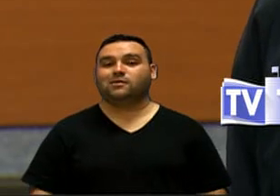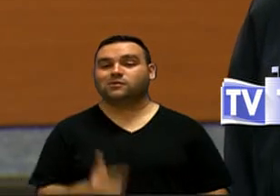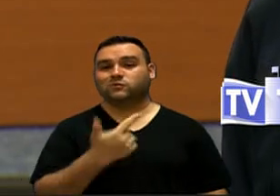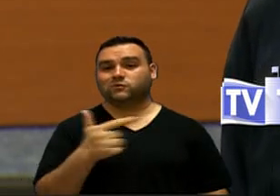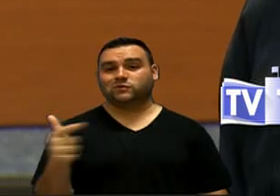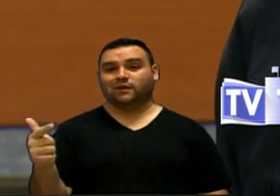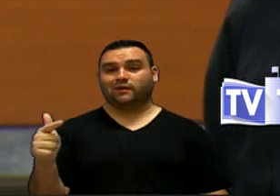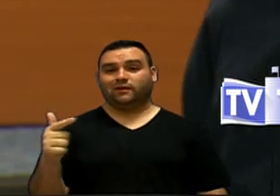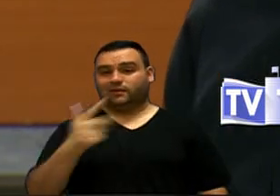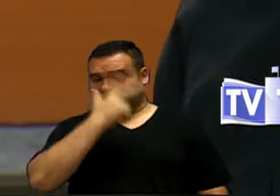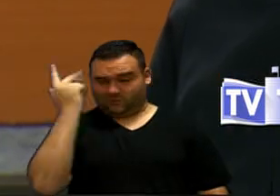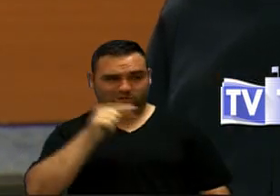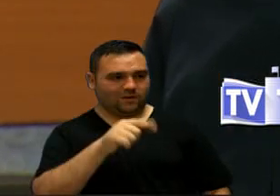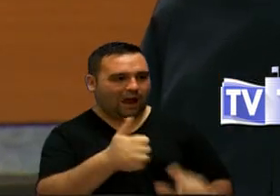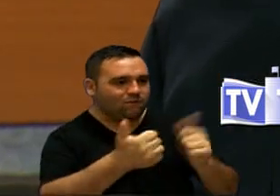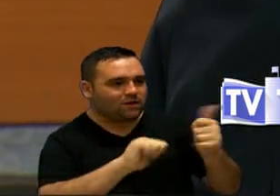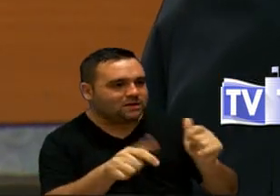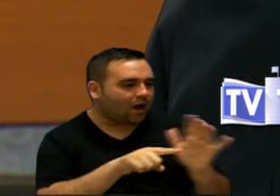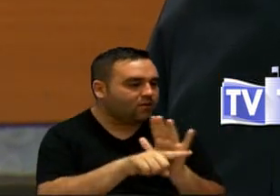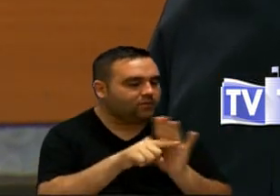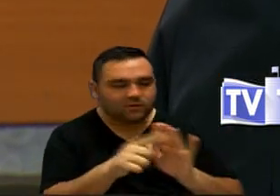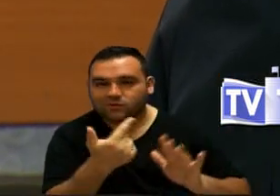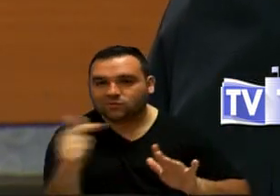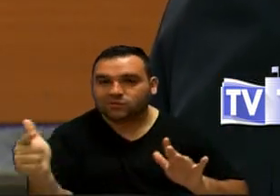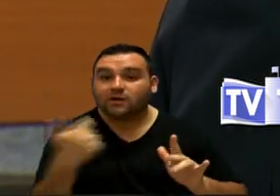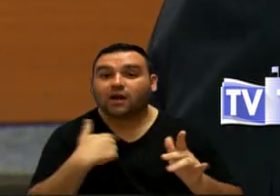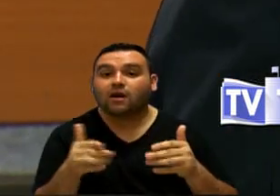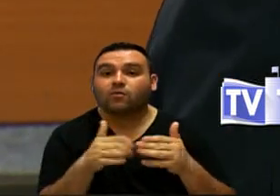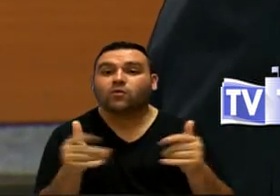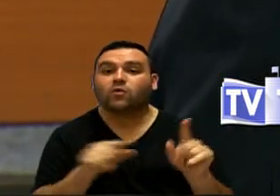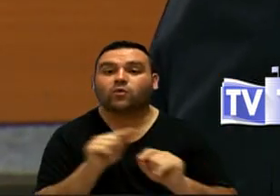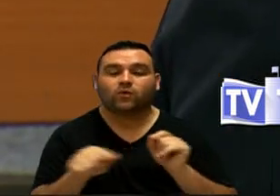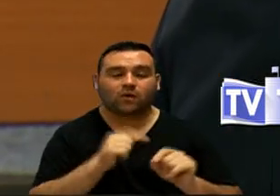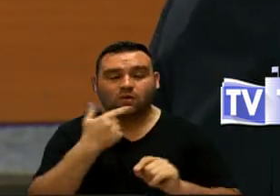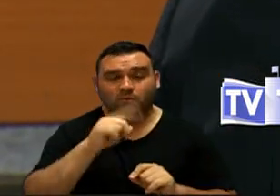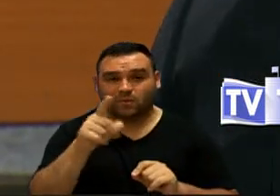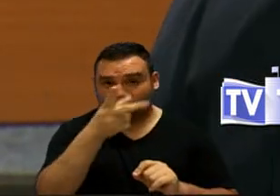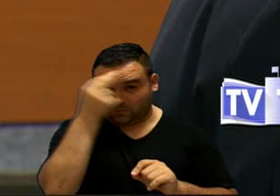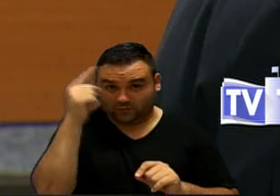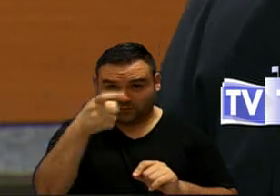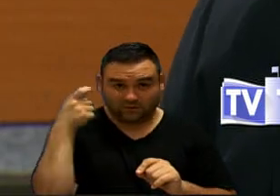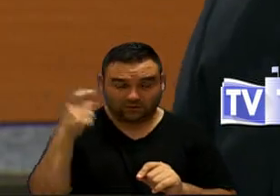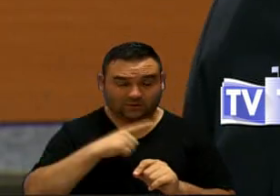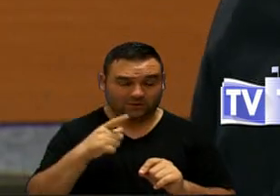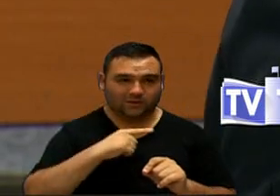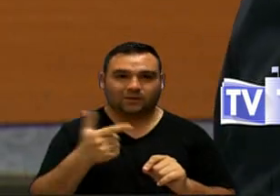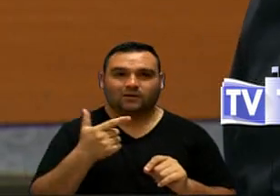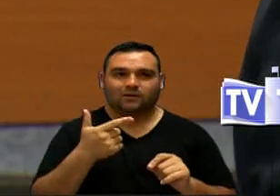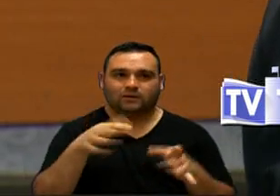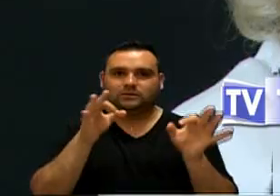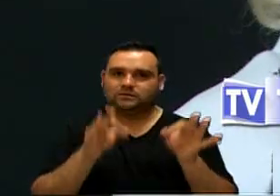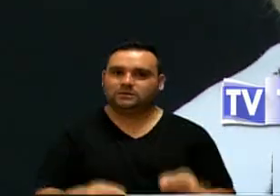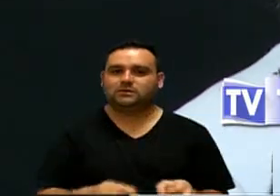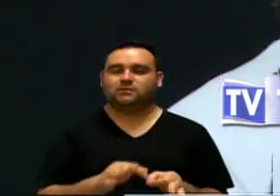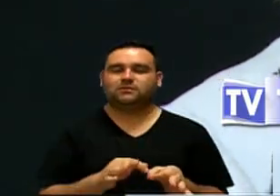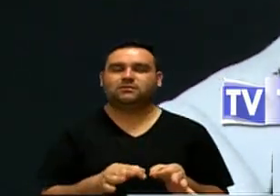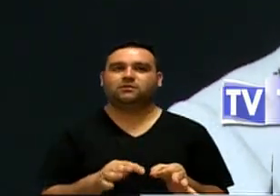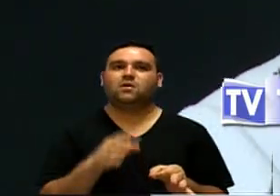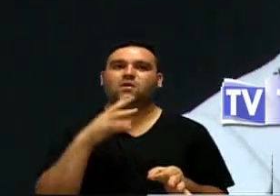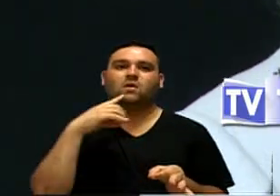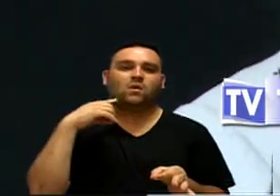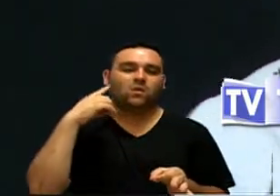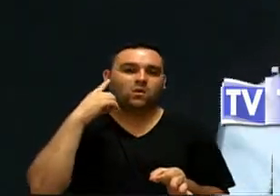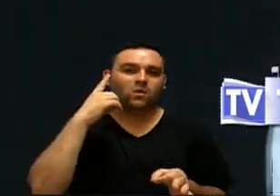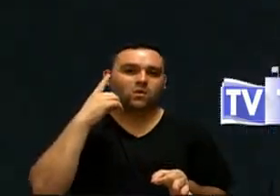Não tem quem faça avaliação. Daí o que eu pedi para o ex-prefeito, que era o... O que está absolutamente correto isso. O